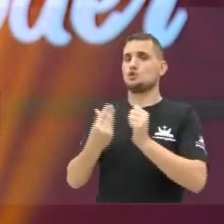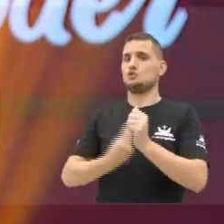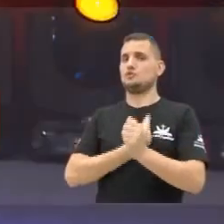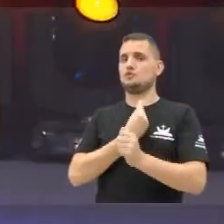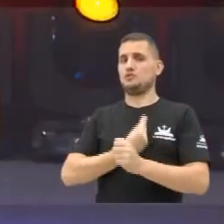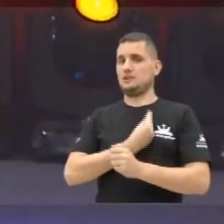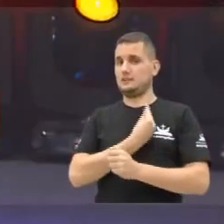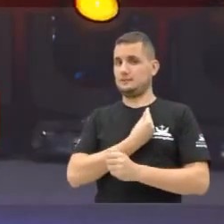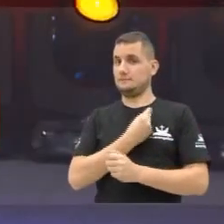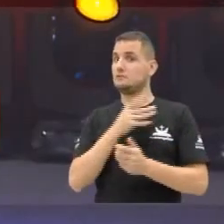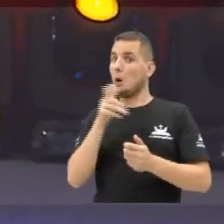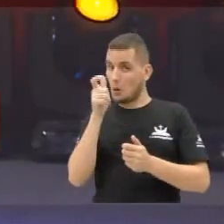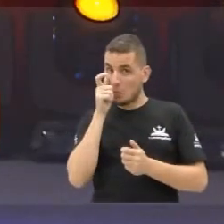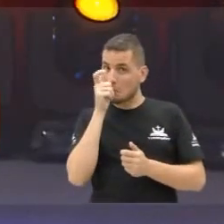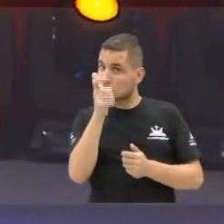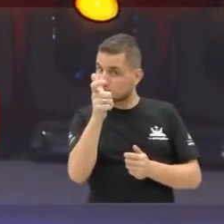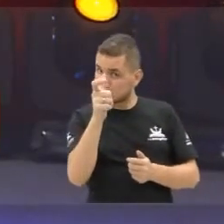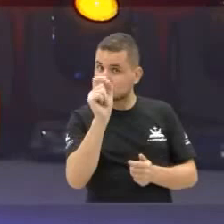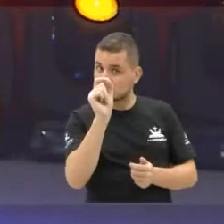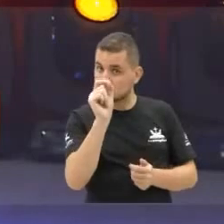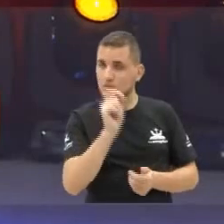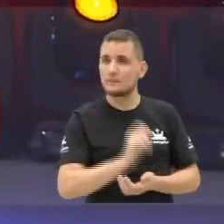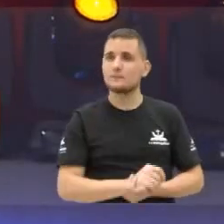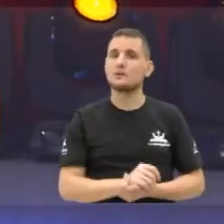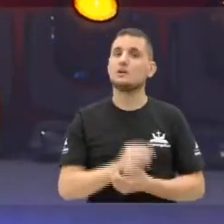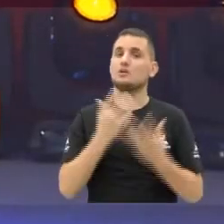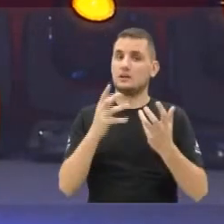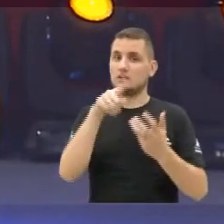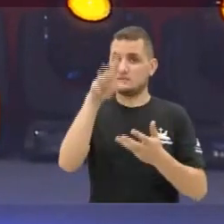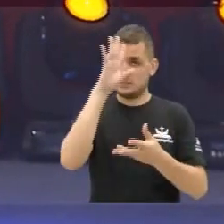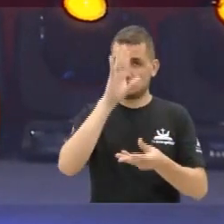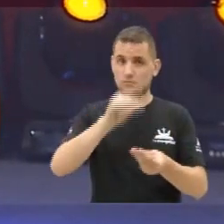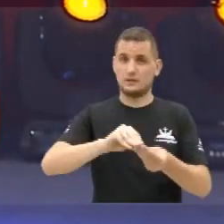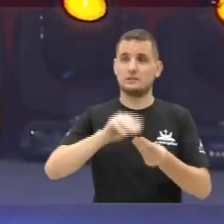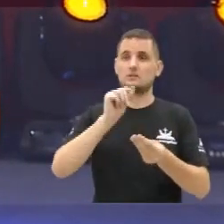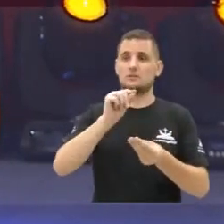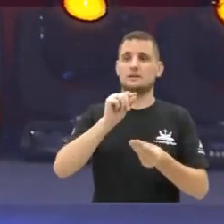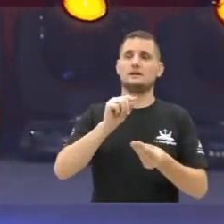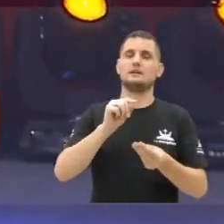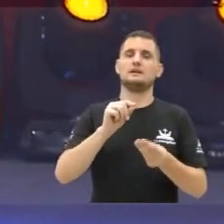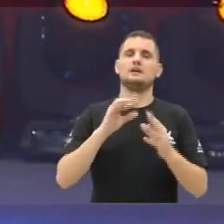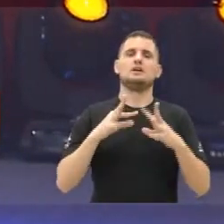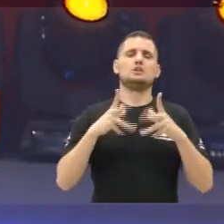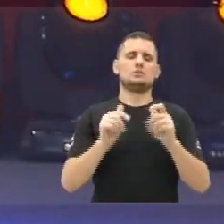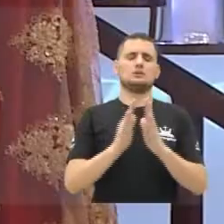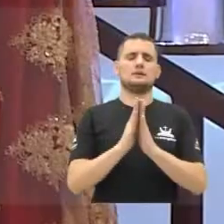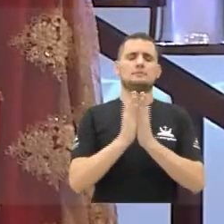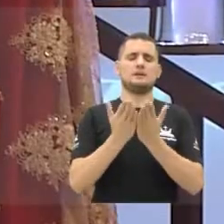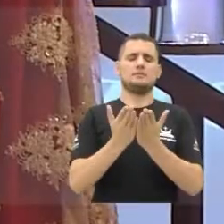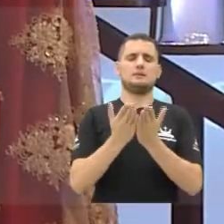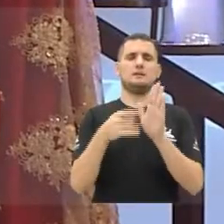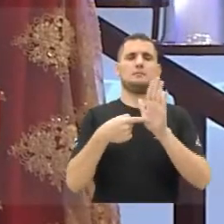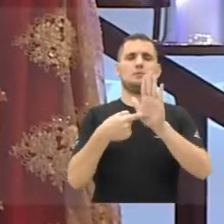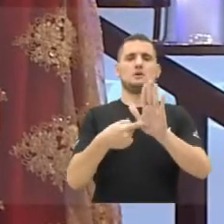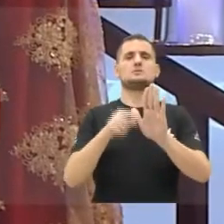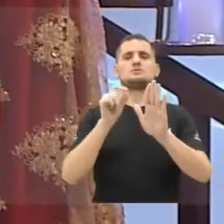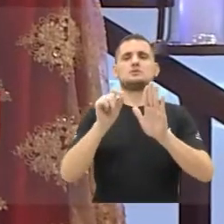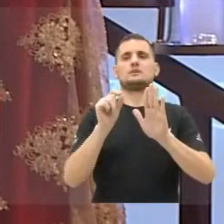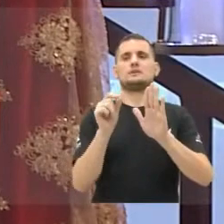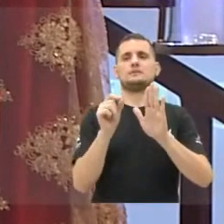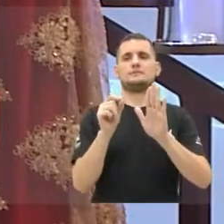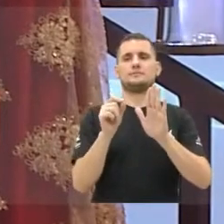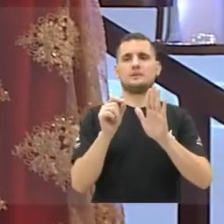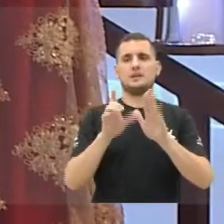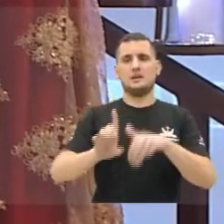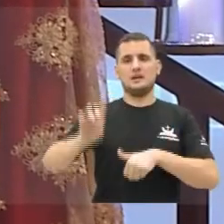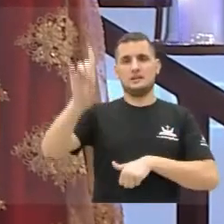Gente, olha que interessante, eu queria que você entendesse, porque em toda a Sagrada Escritura, a Bíblia diz assim: